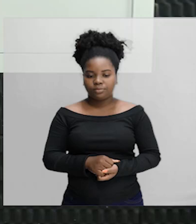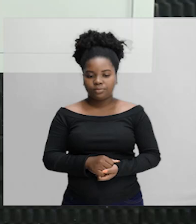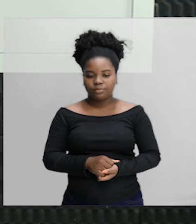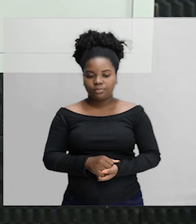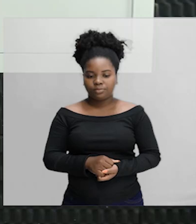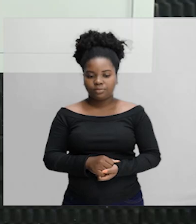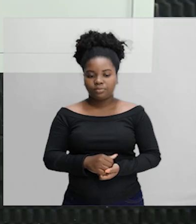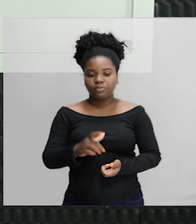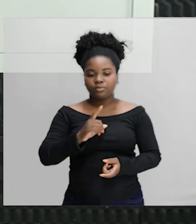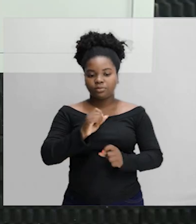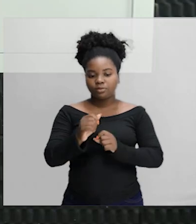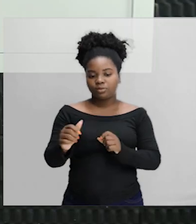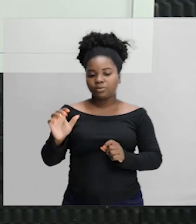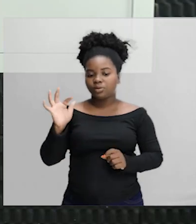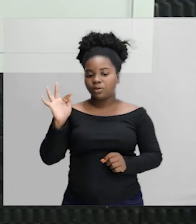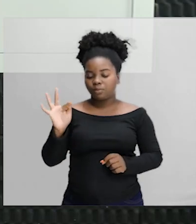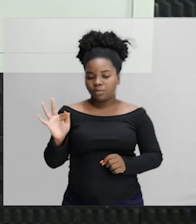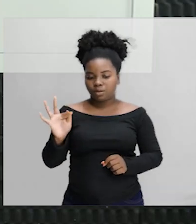E tem uma força